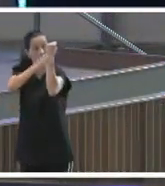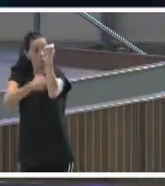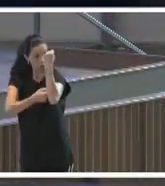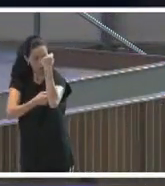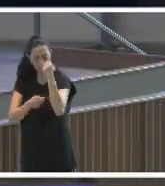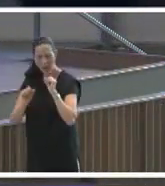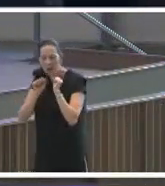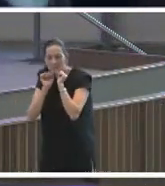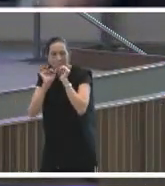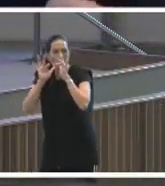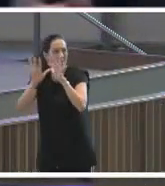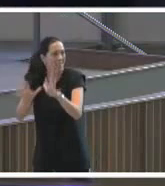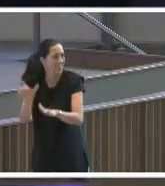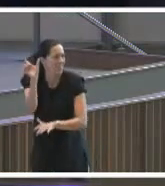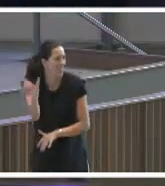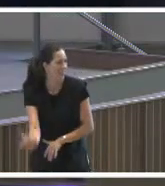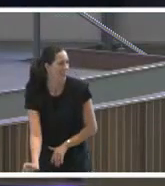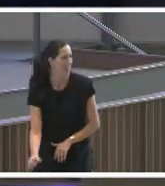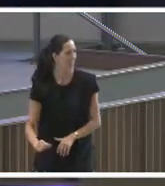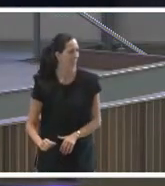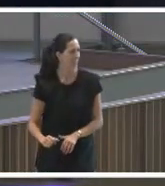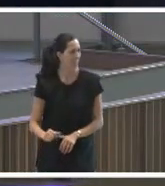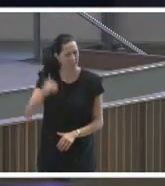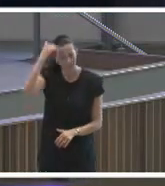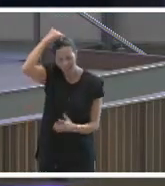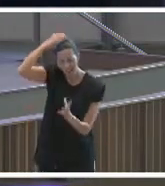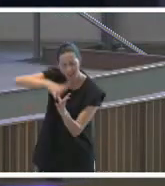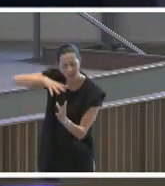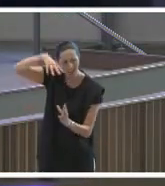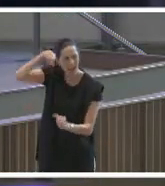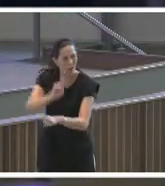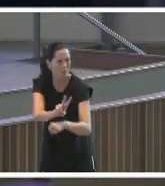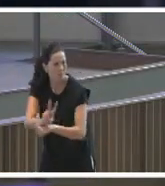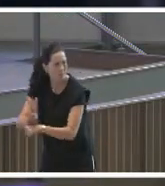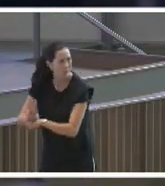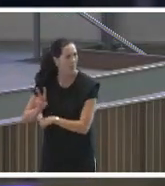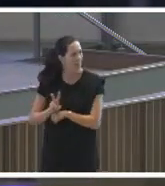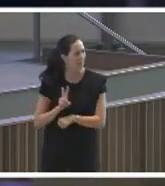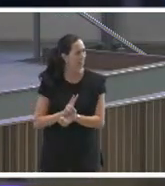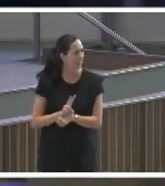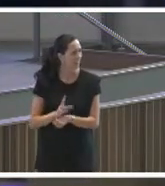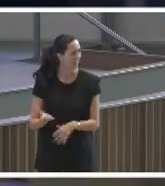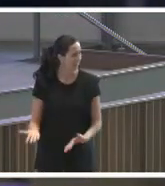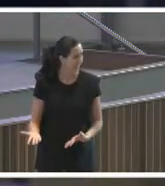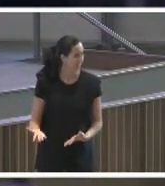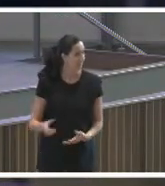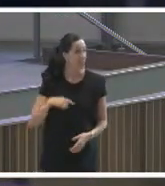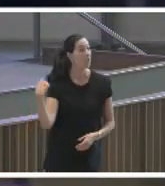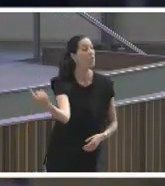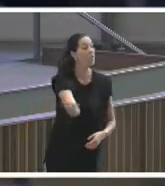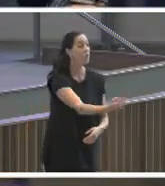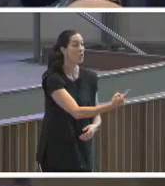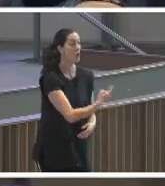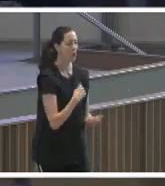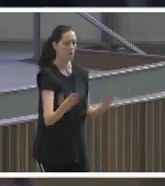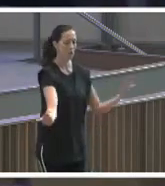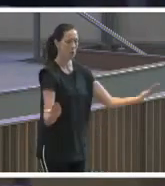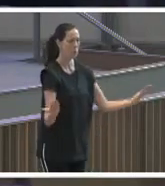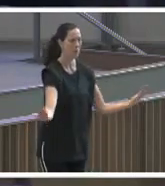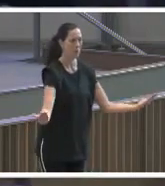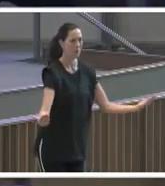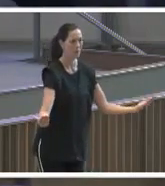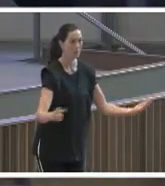deles, para tratar da sua alma. E por isso Paulo afirma que nós não podemos